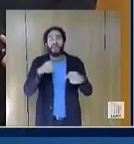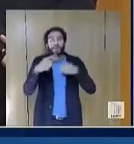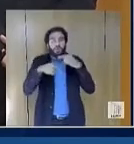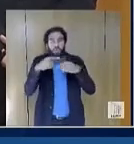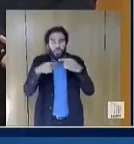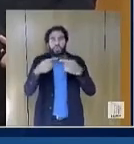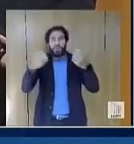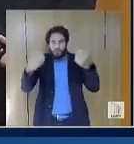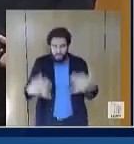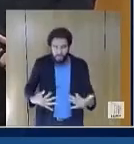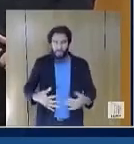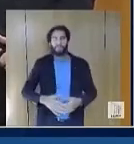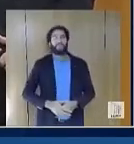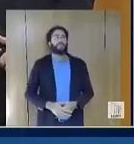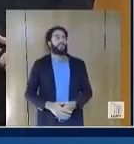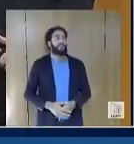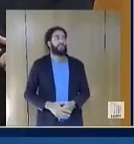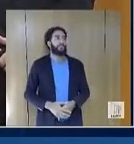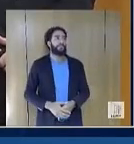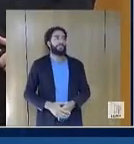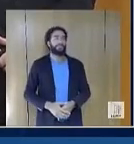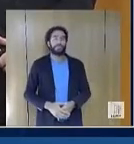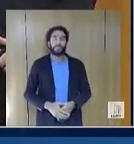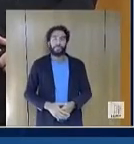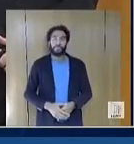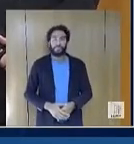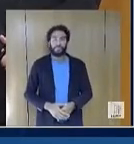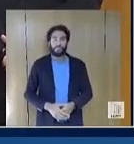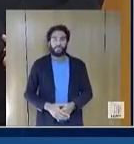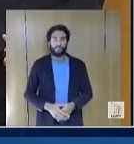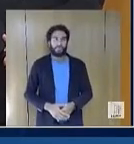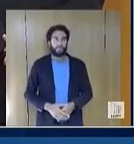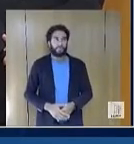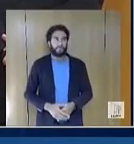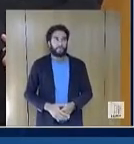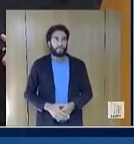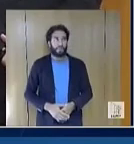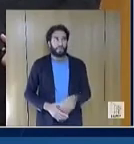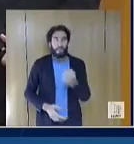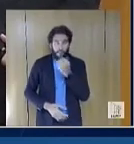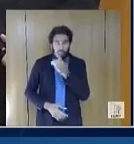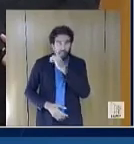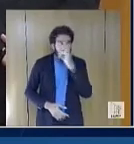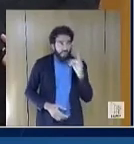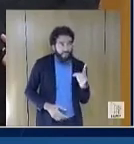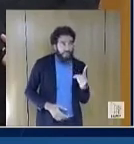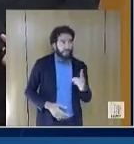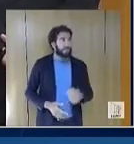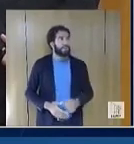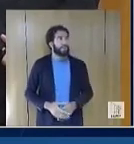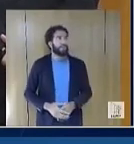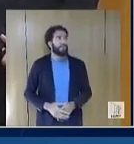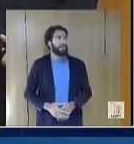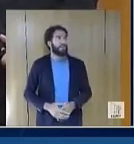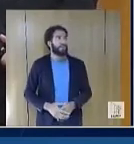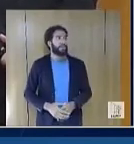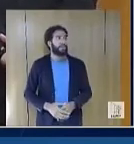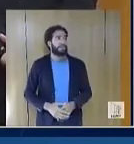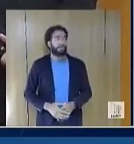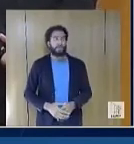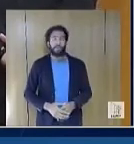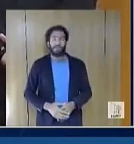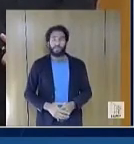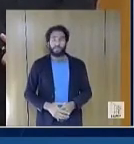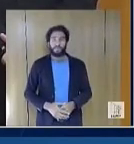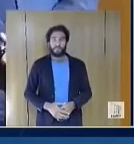desse caso, até para o público, né? E esse é um primeiro ponto bastante importante na medida dessa delação premiada,